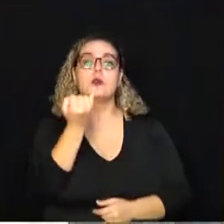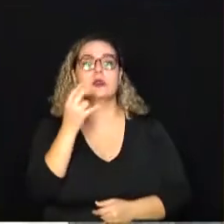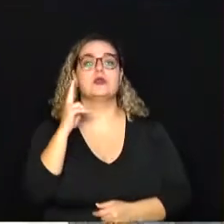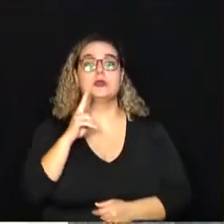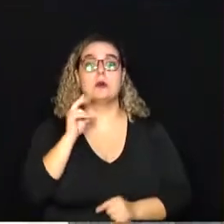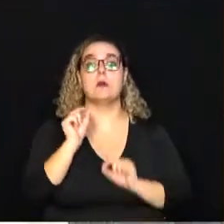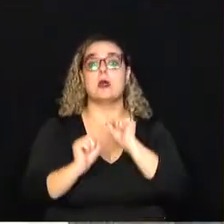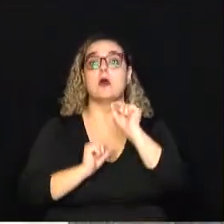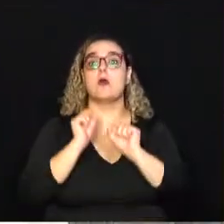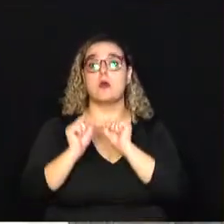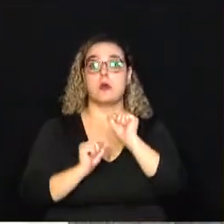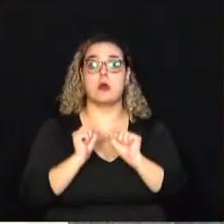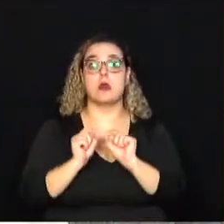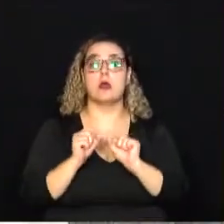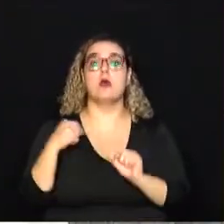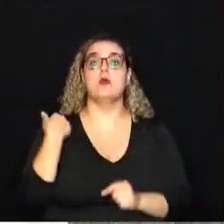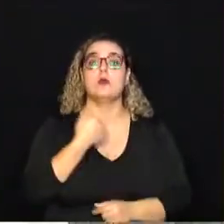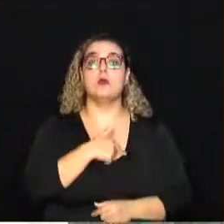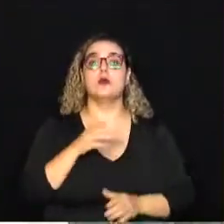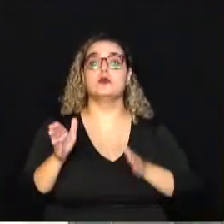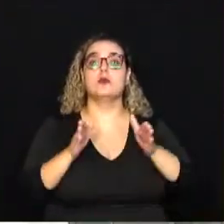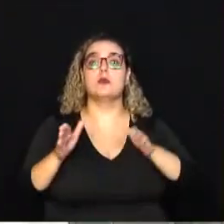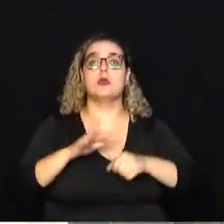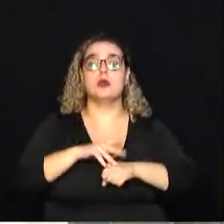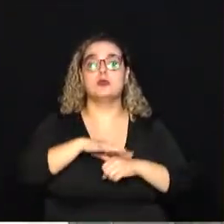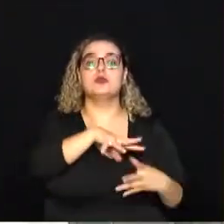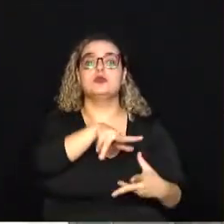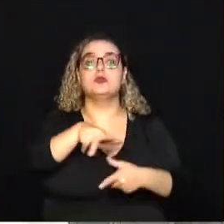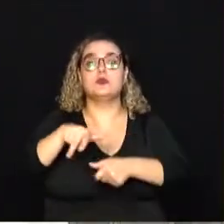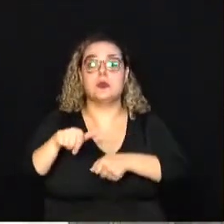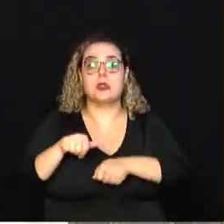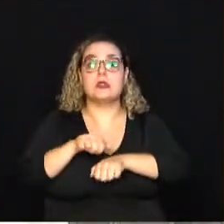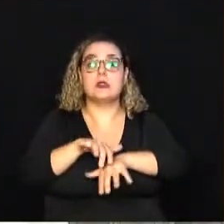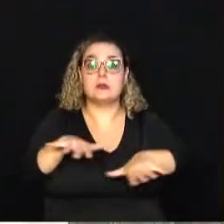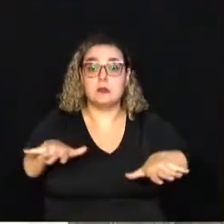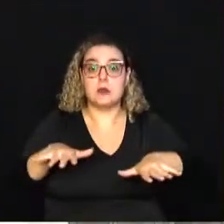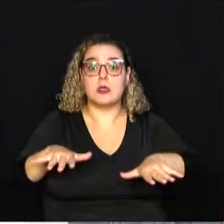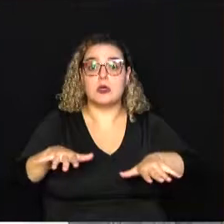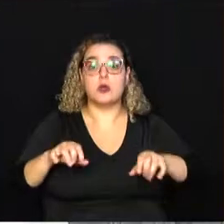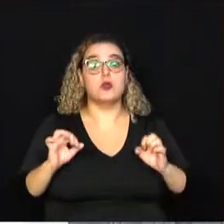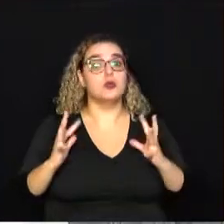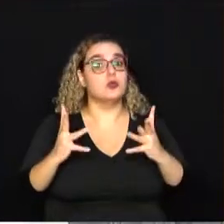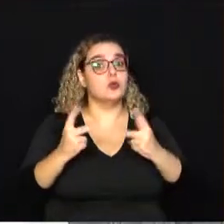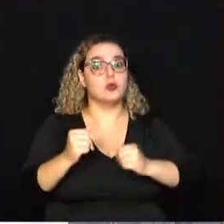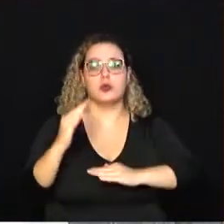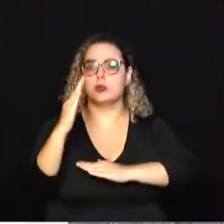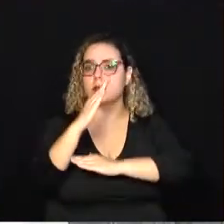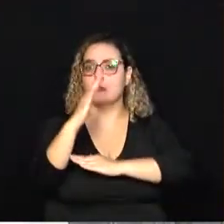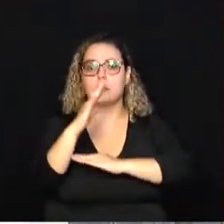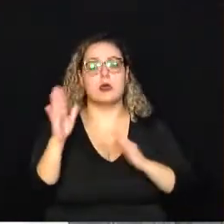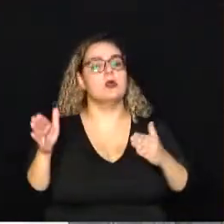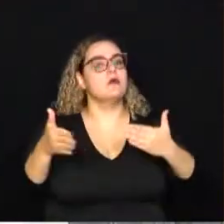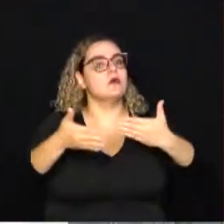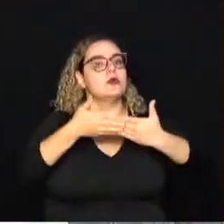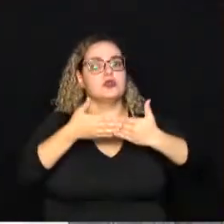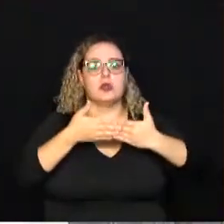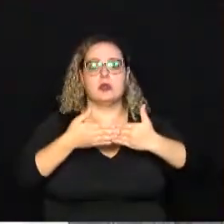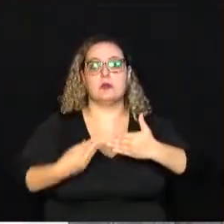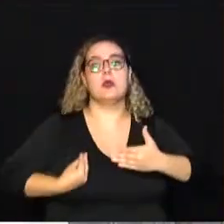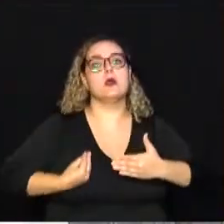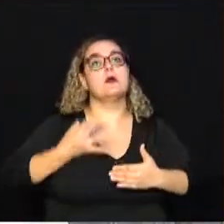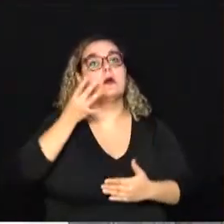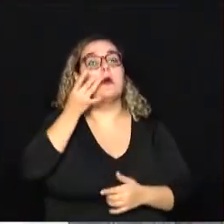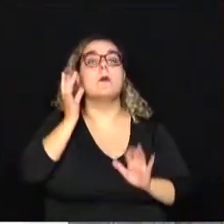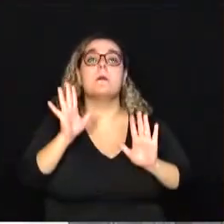que, como a gente está em pandemia, todo o plenário está fechado para a participação do público, mas você aí de casa pode acompanhar